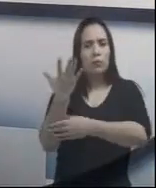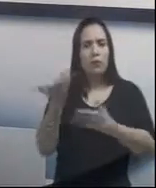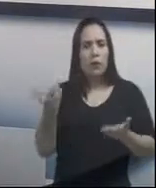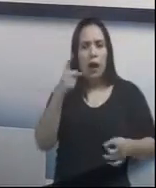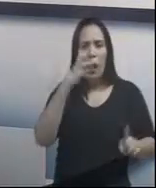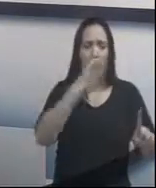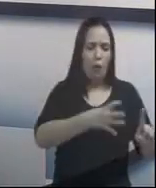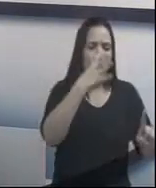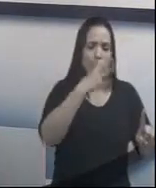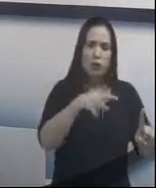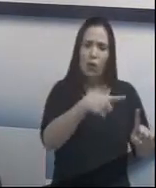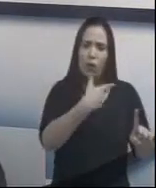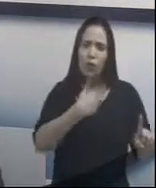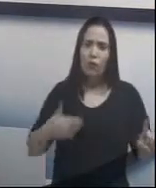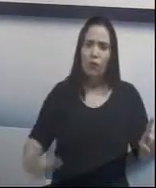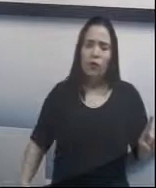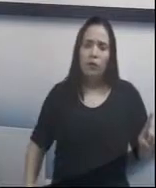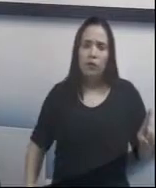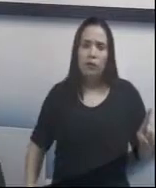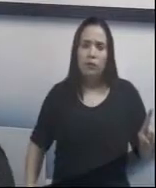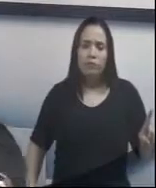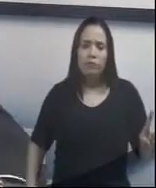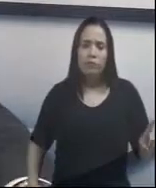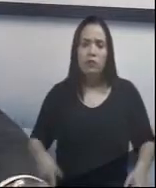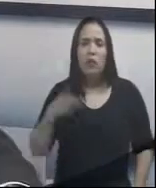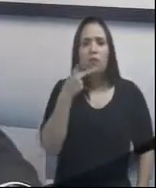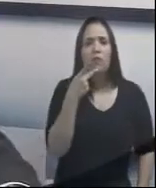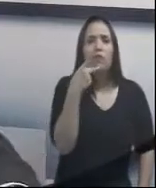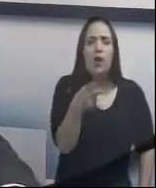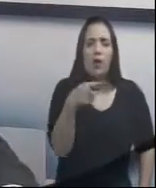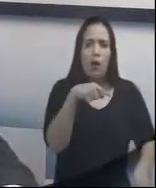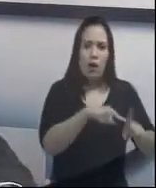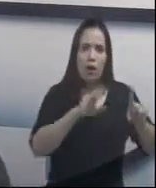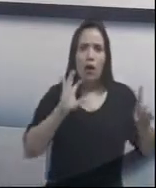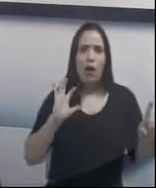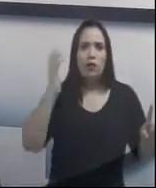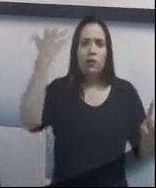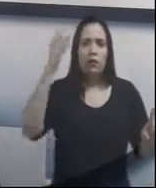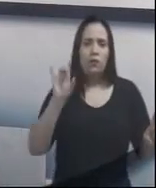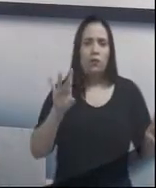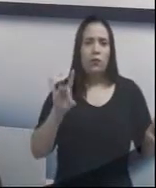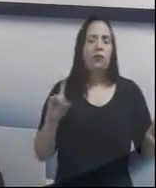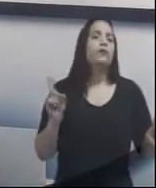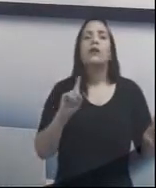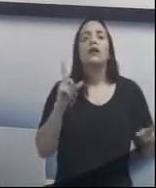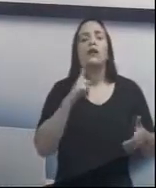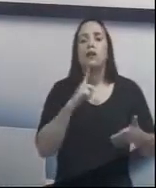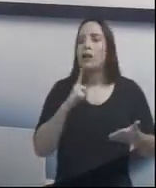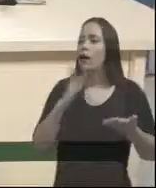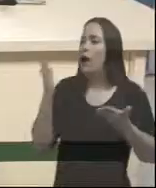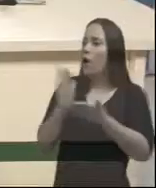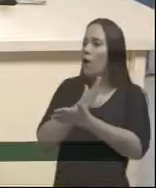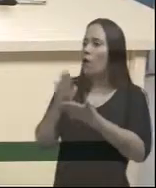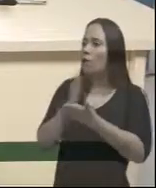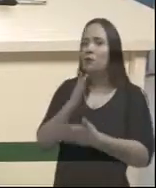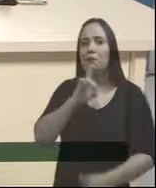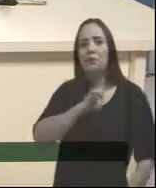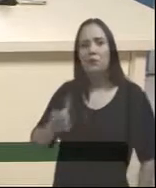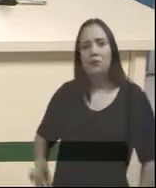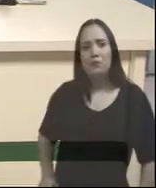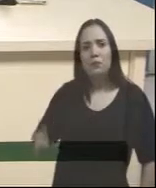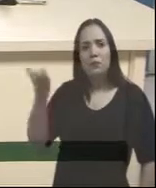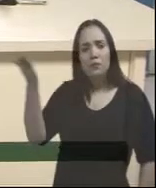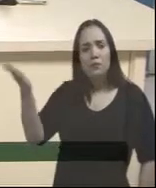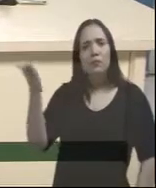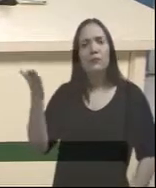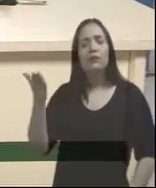o governador, você pode culpar, mas você não pode dizer que ele resolve esse problema só. E deputados têm colegas seus e sabem disso, mais